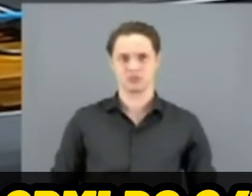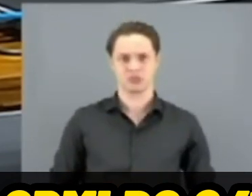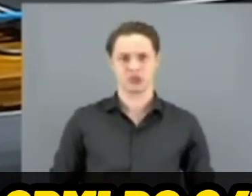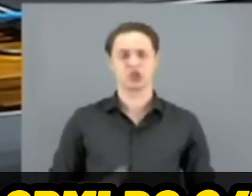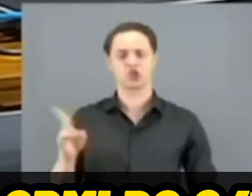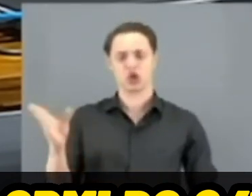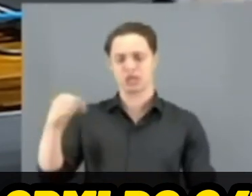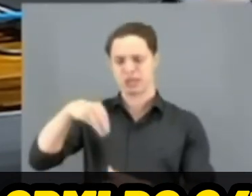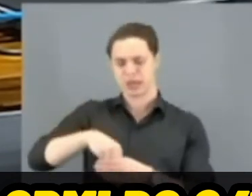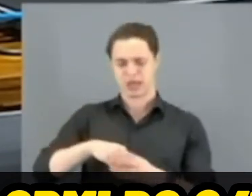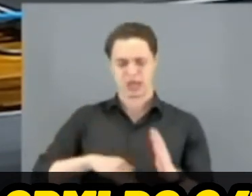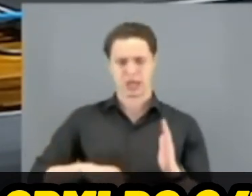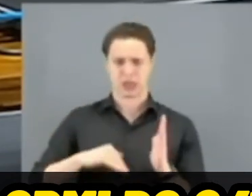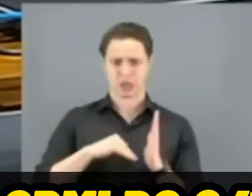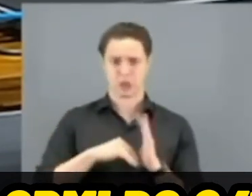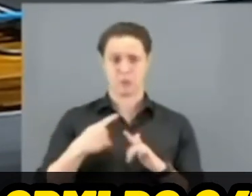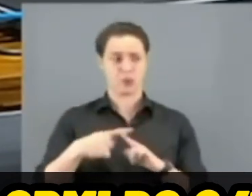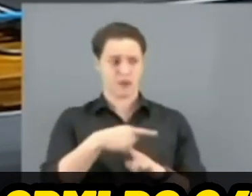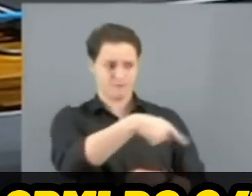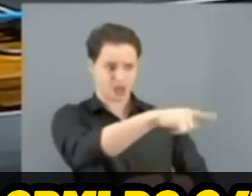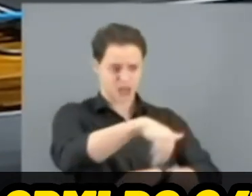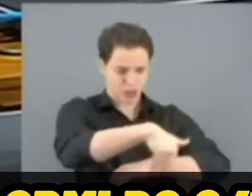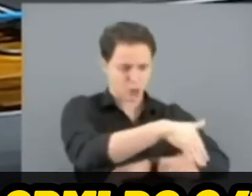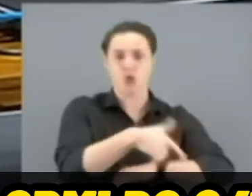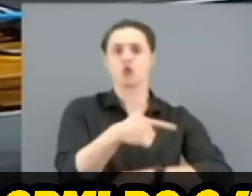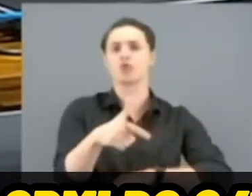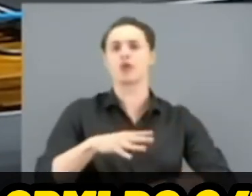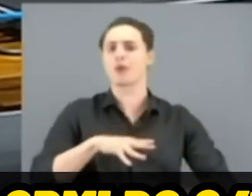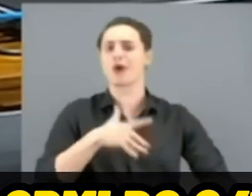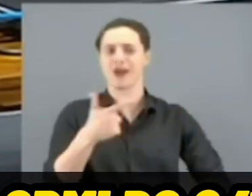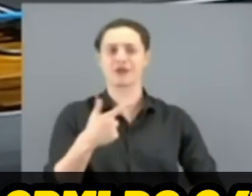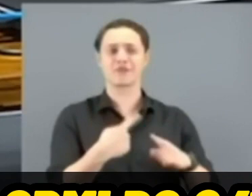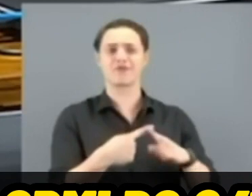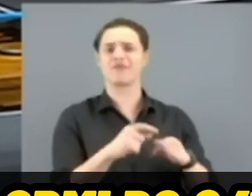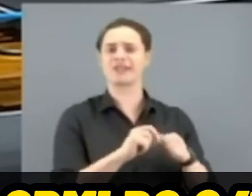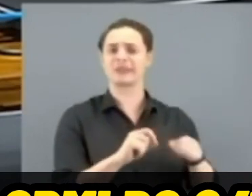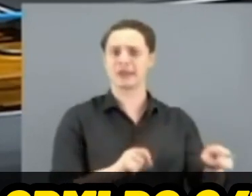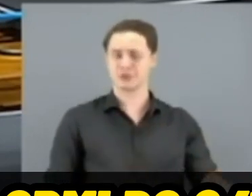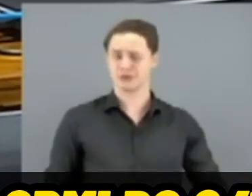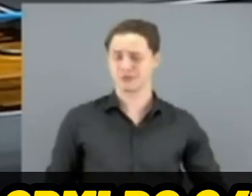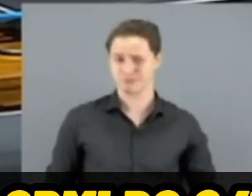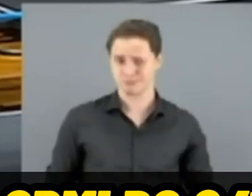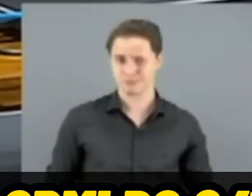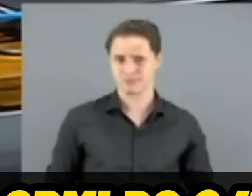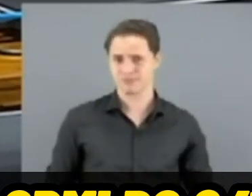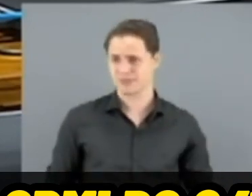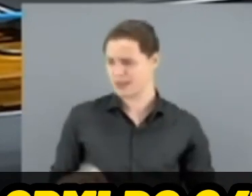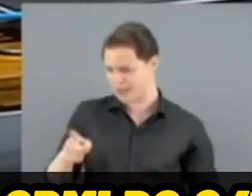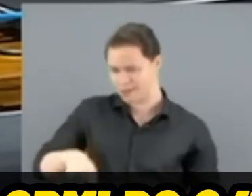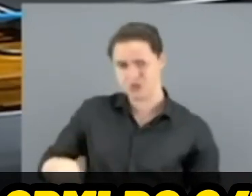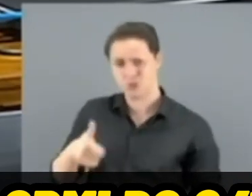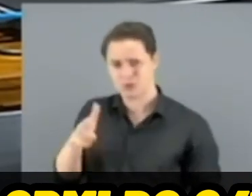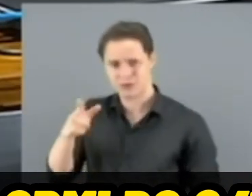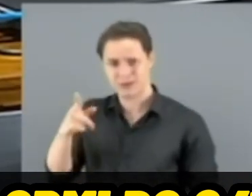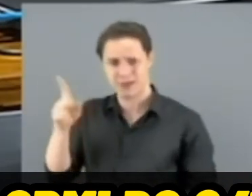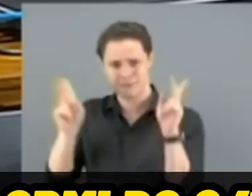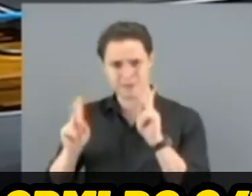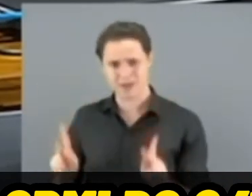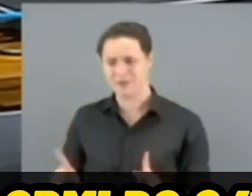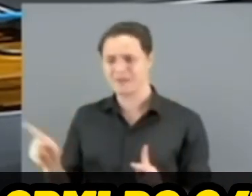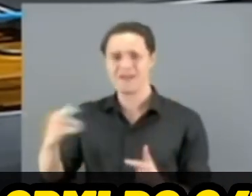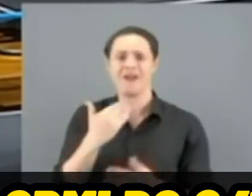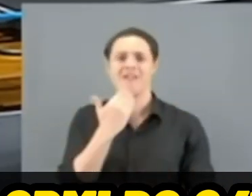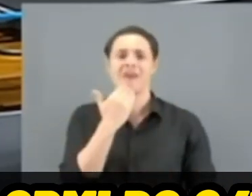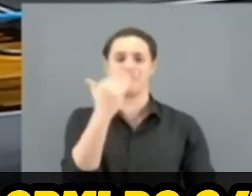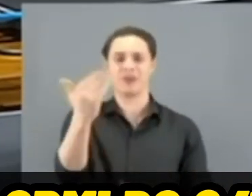dentro. Porque quando anda na rua, não tem coragem de andar na rua e fazer isso com o senhor. Eles não vão ter paz mais na vida. Vão ficar pedindo um iFood o